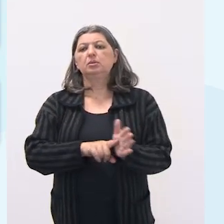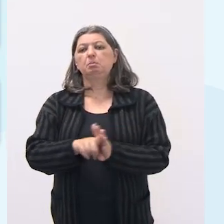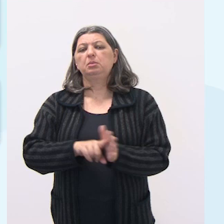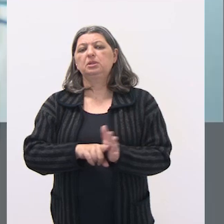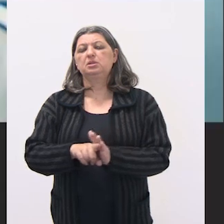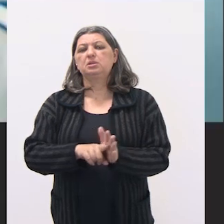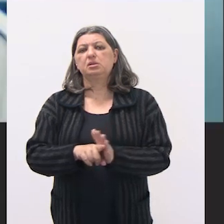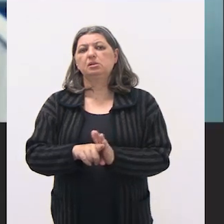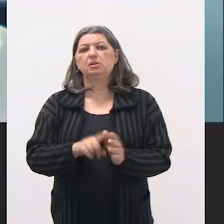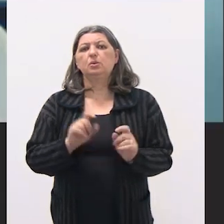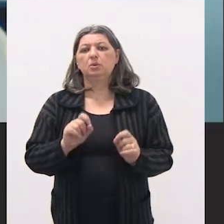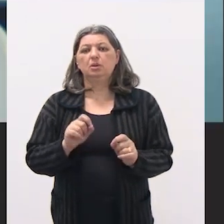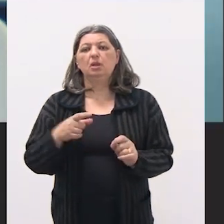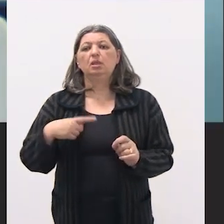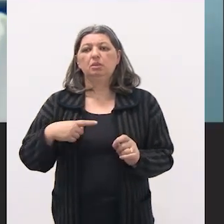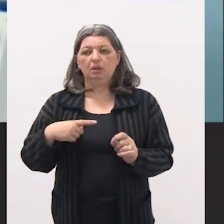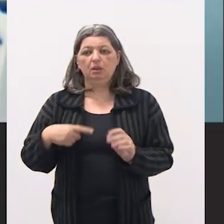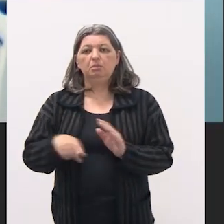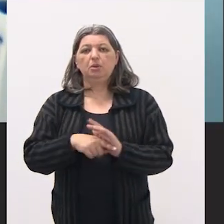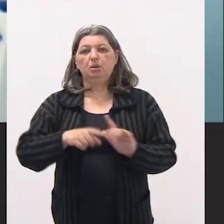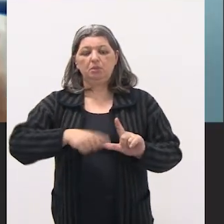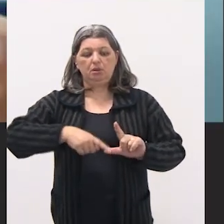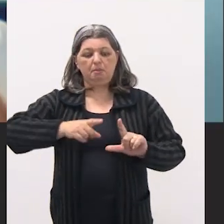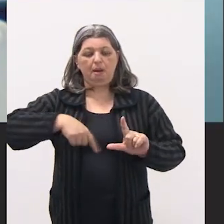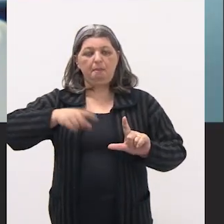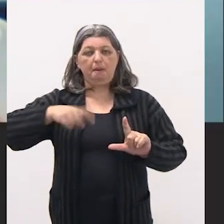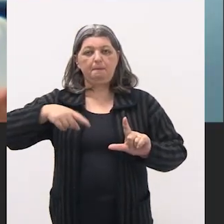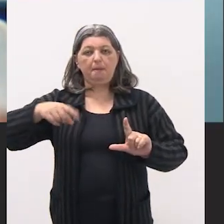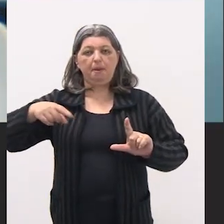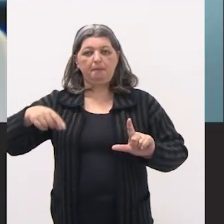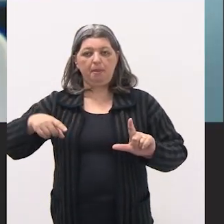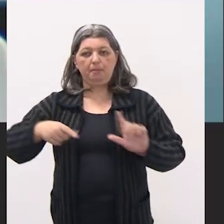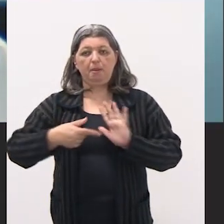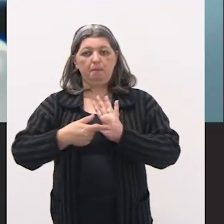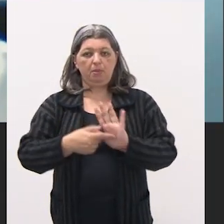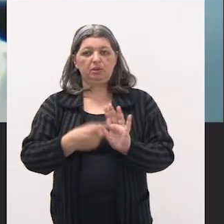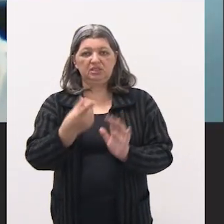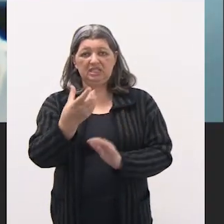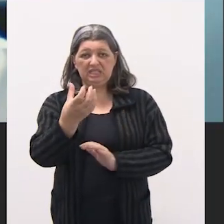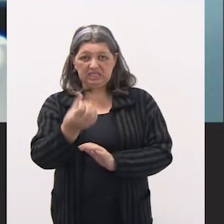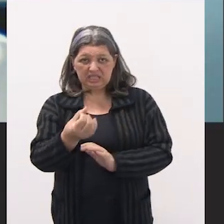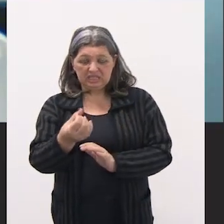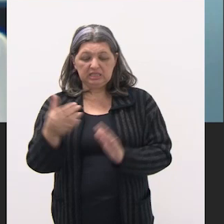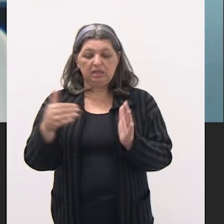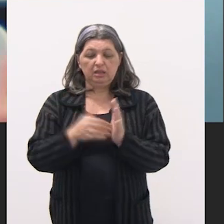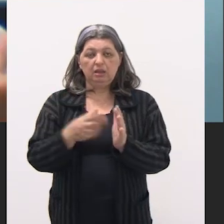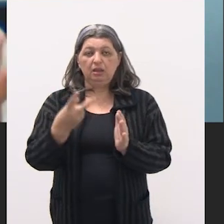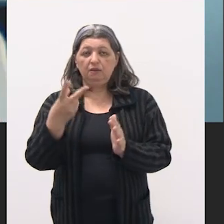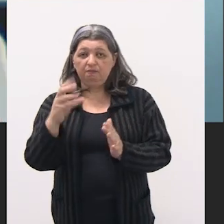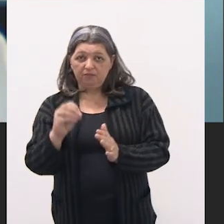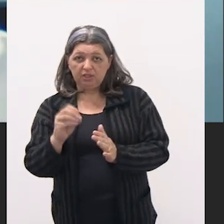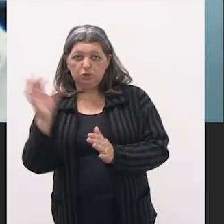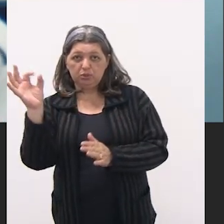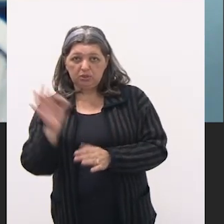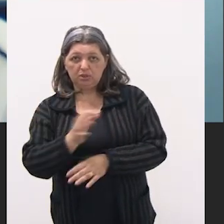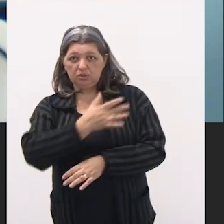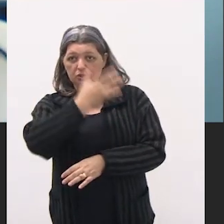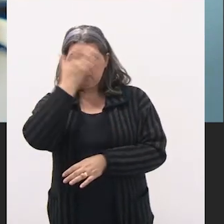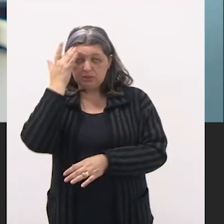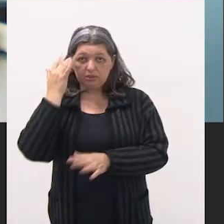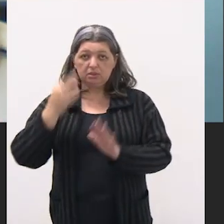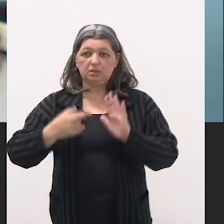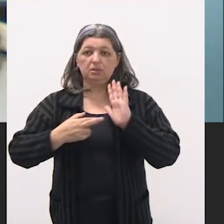temos estatísticas que mostram de 16% a 20% de pessoas que apresentam